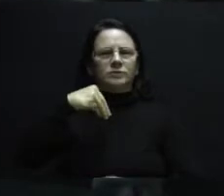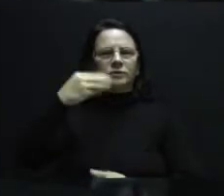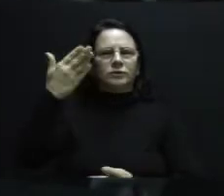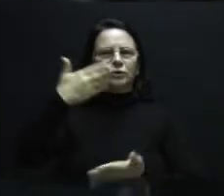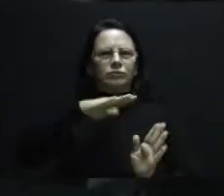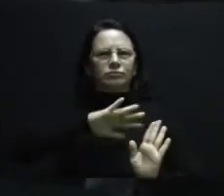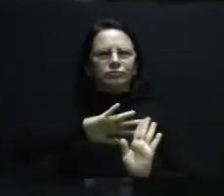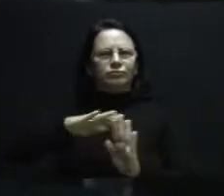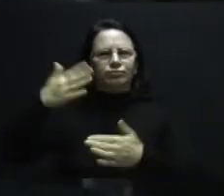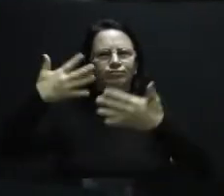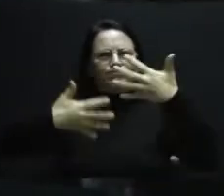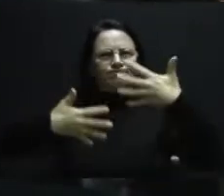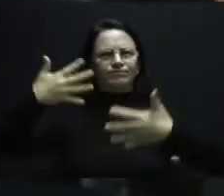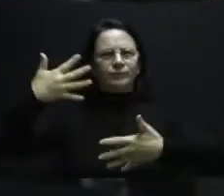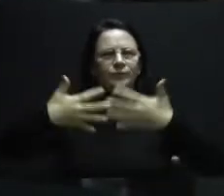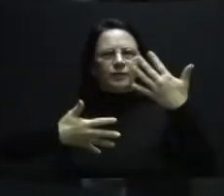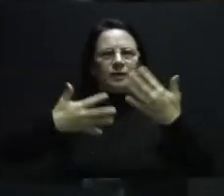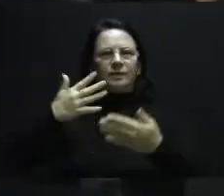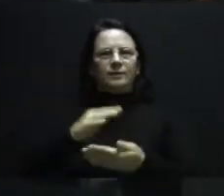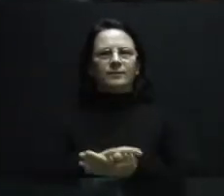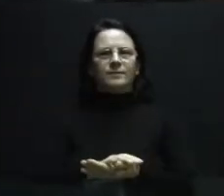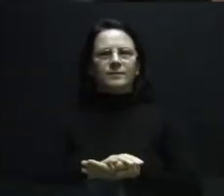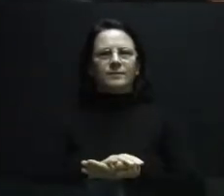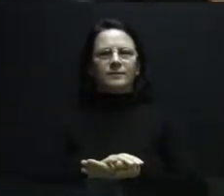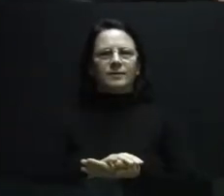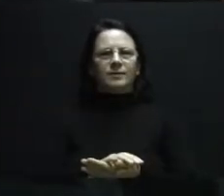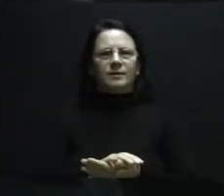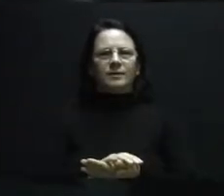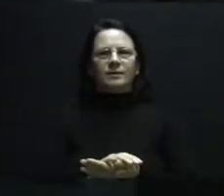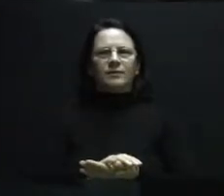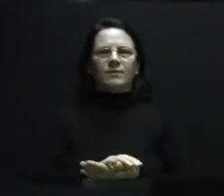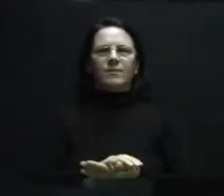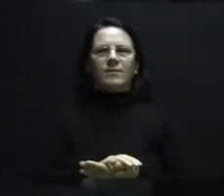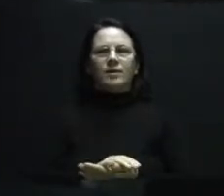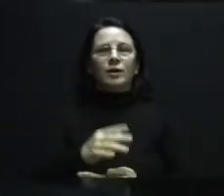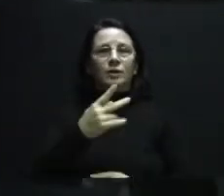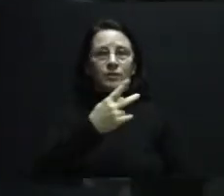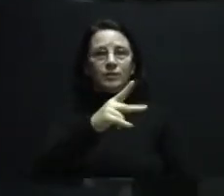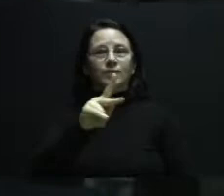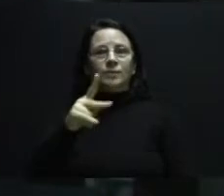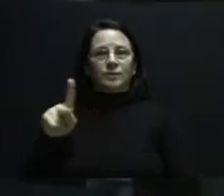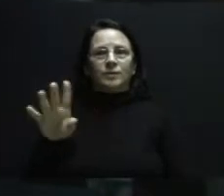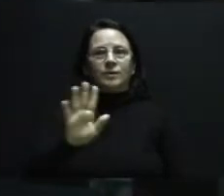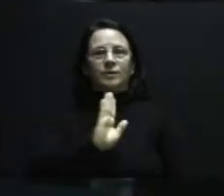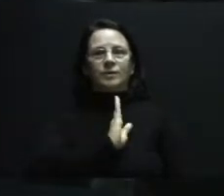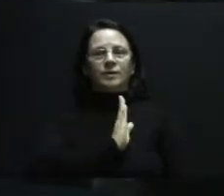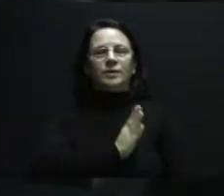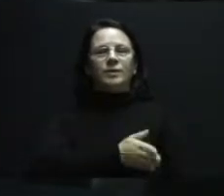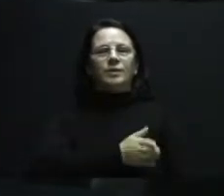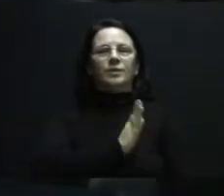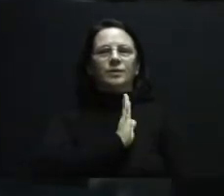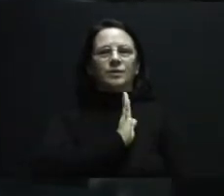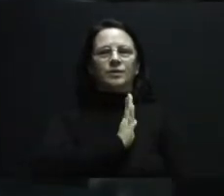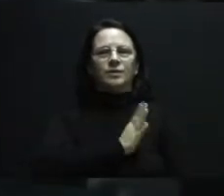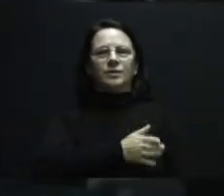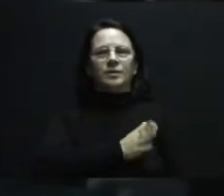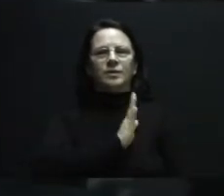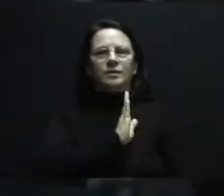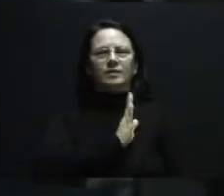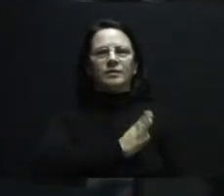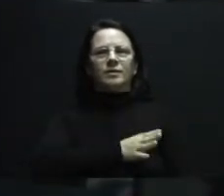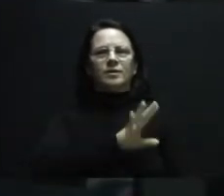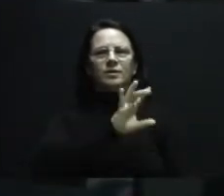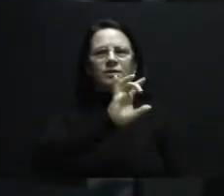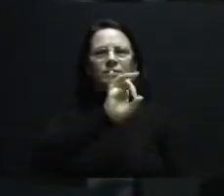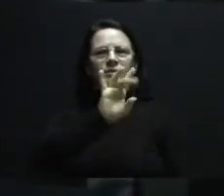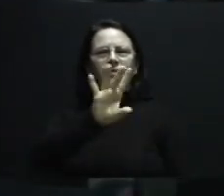visão, que um desejo engane o teu coração. Só Deus